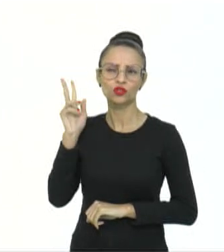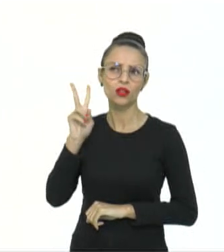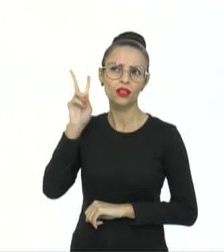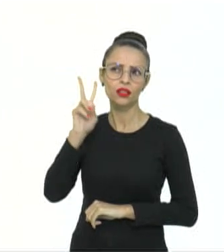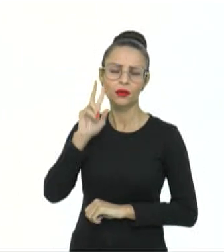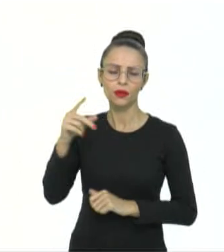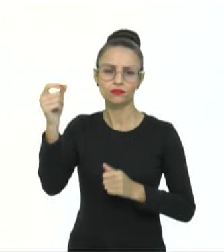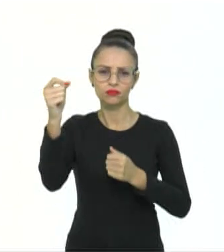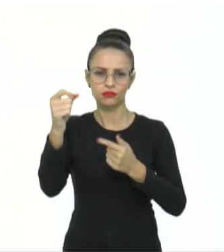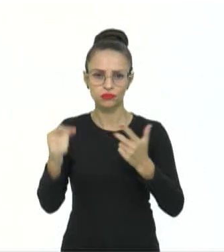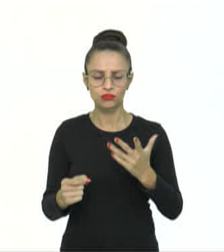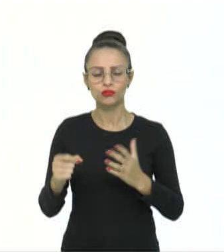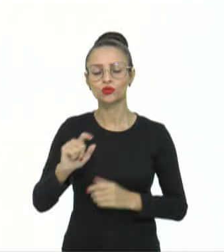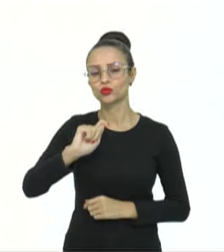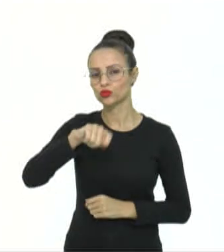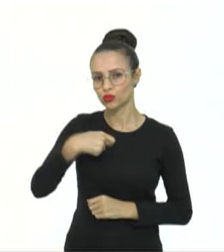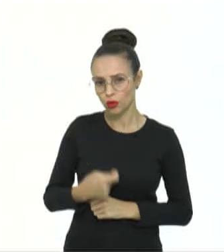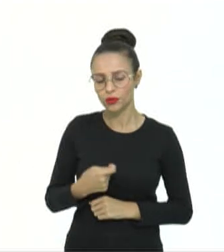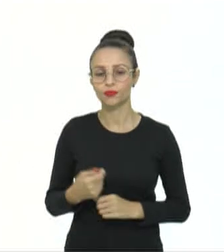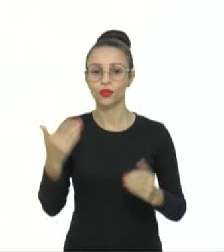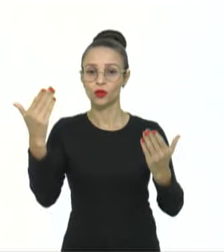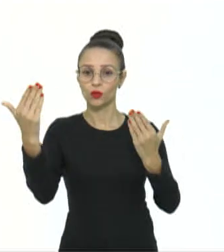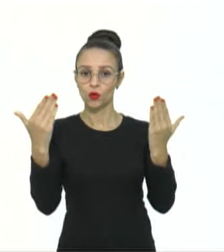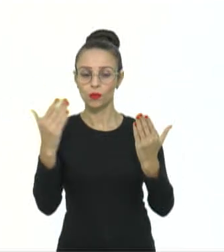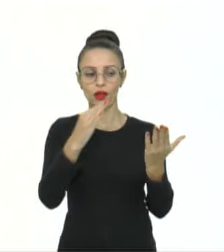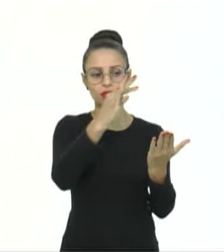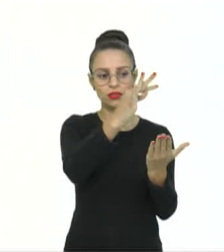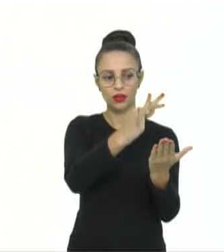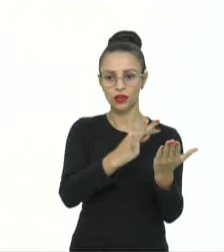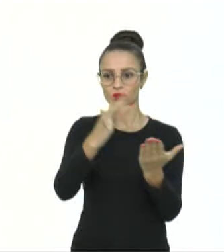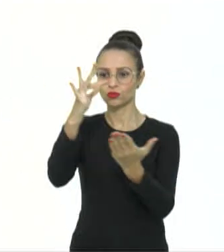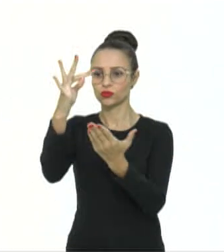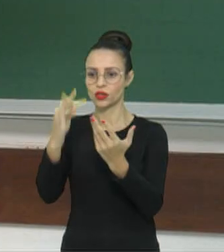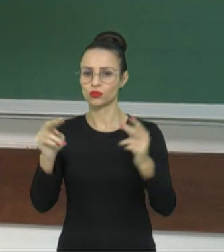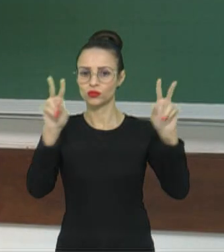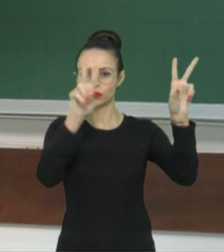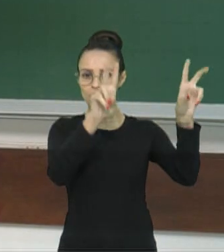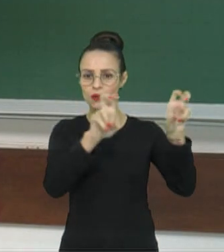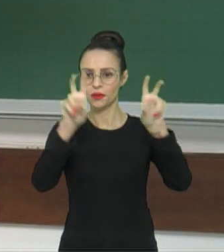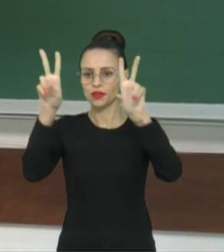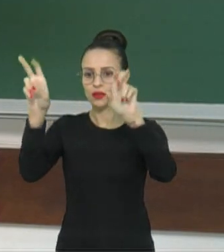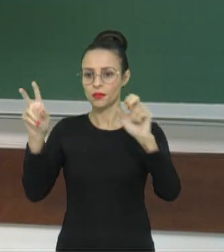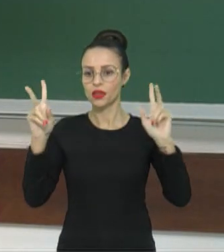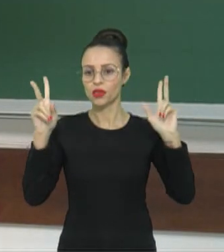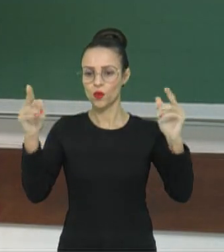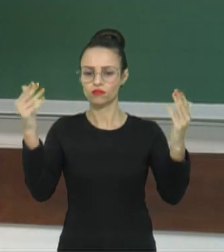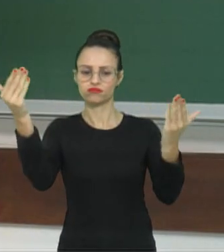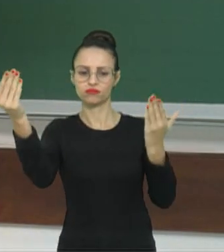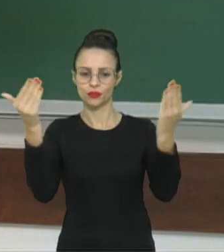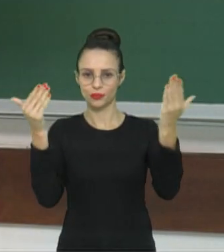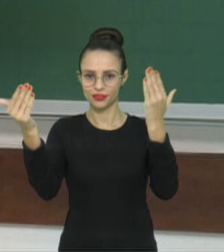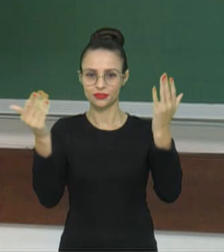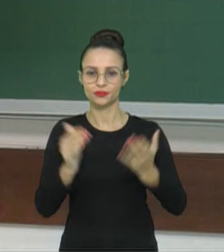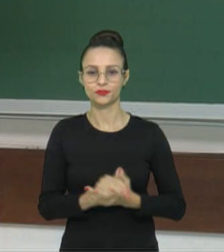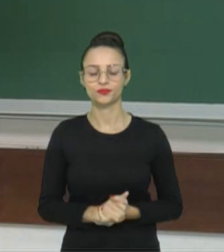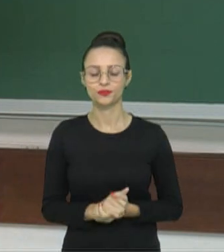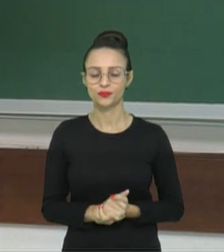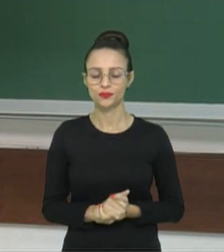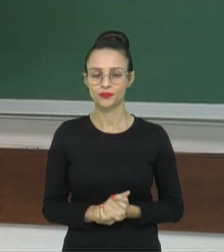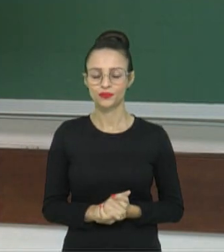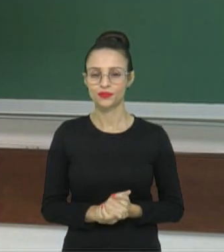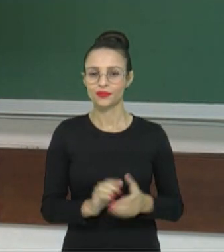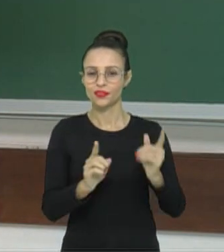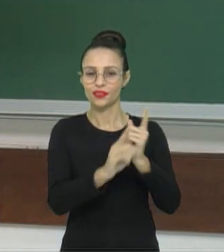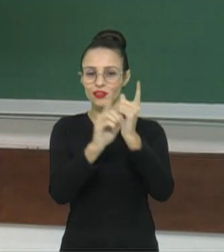um pouquinho sobre ela. Comparar textos de mesma temática, então a gente vai ter textos do mesmo tema, a gente vai fazer essa comparação.